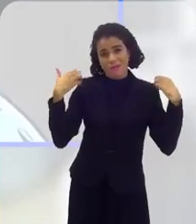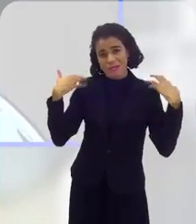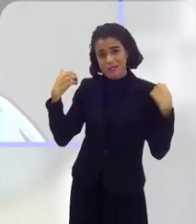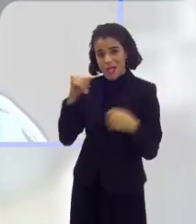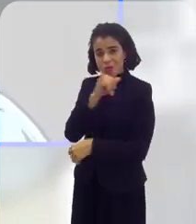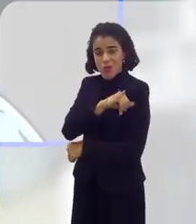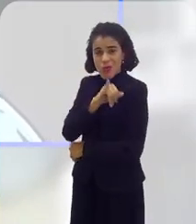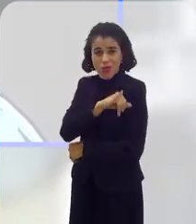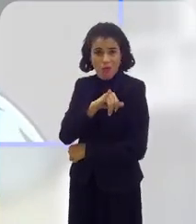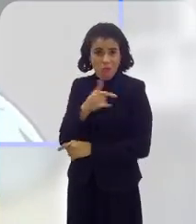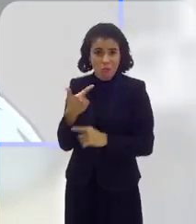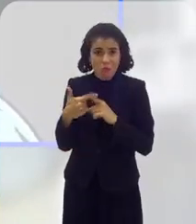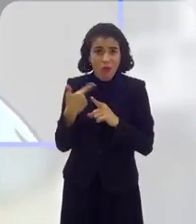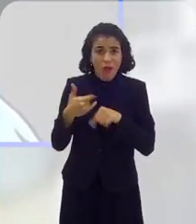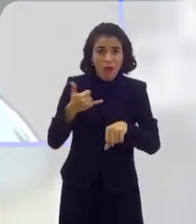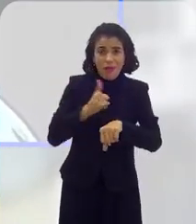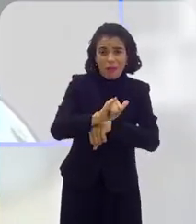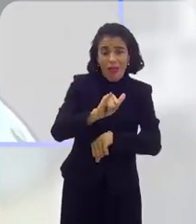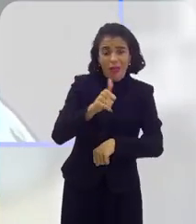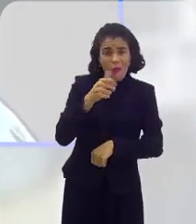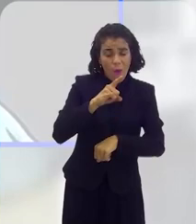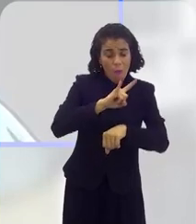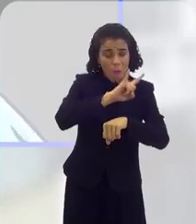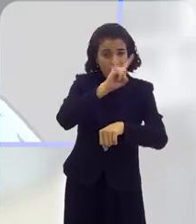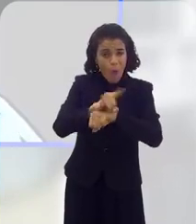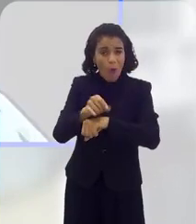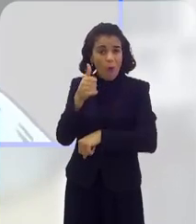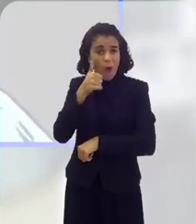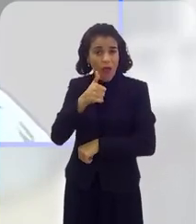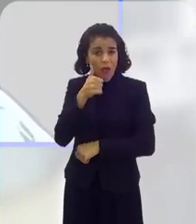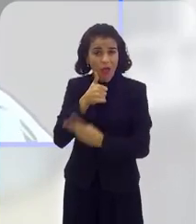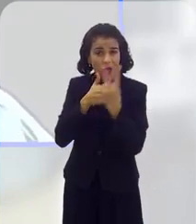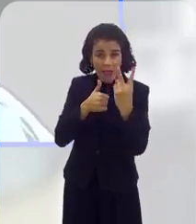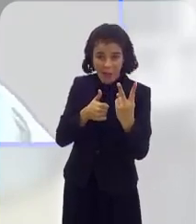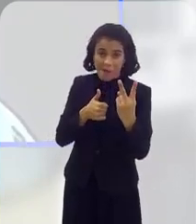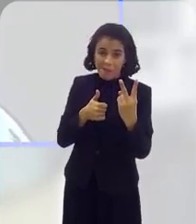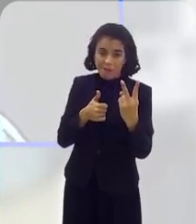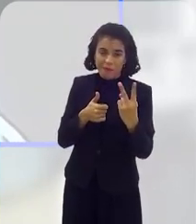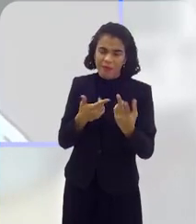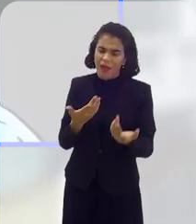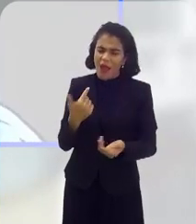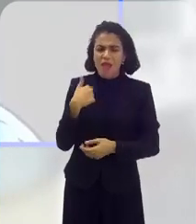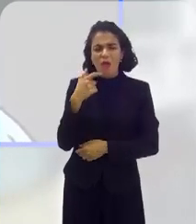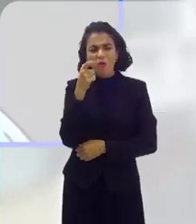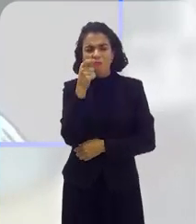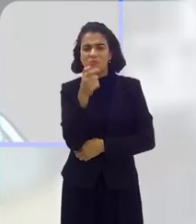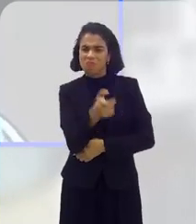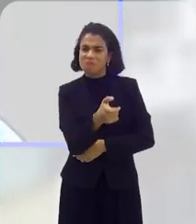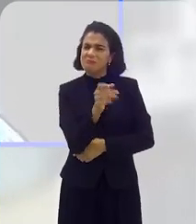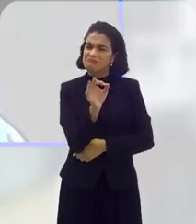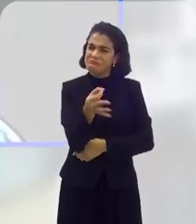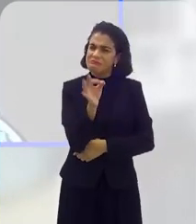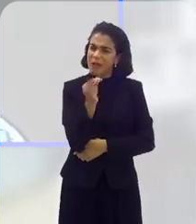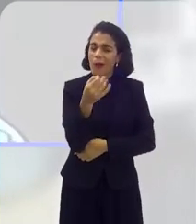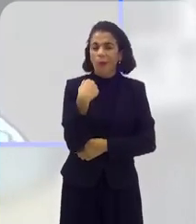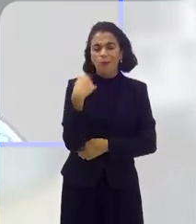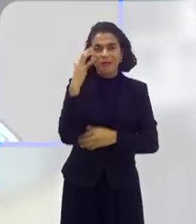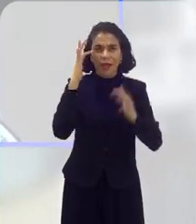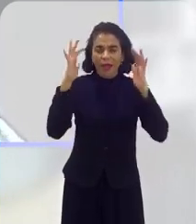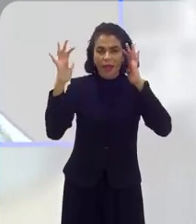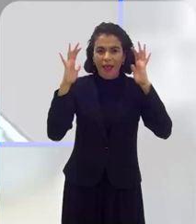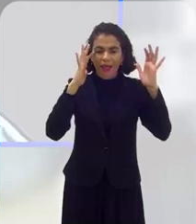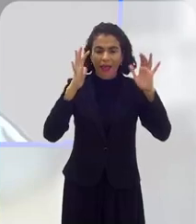passear no Rio de Janeiro, que o adultério teria sido cometido com uma moça. Eu achei interessante e